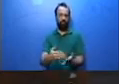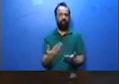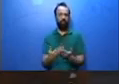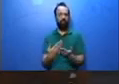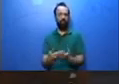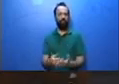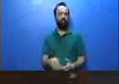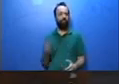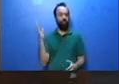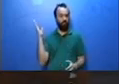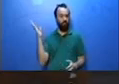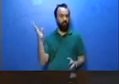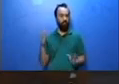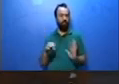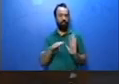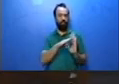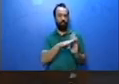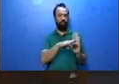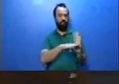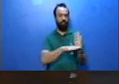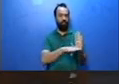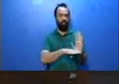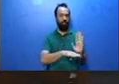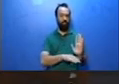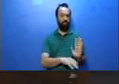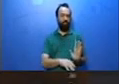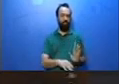A rotina de hoje.